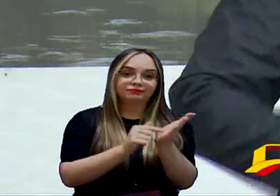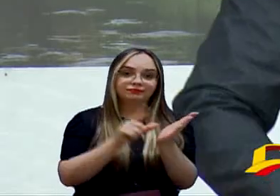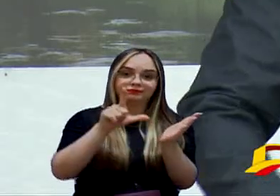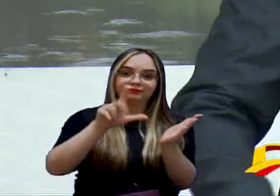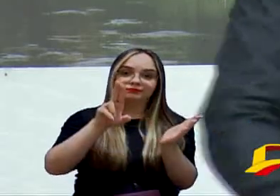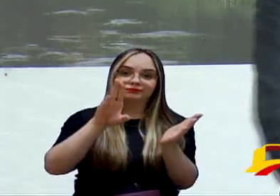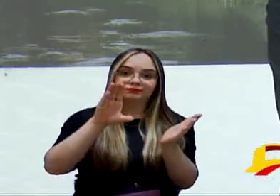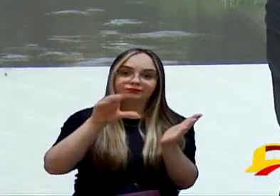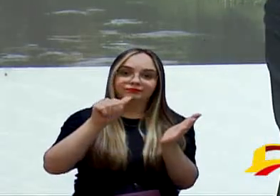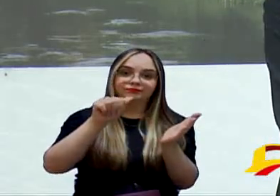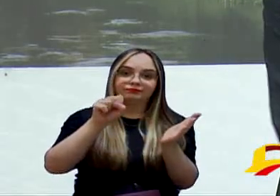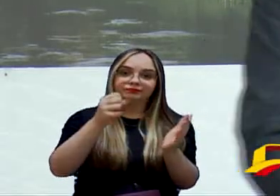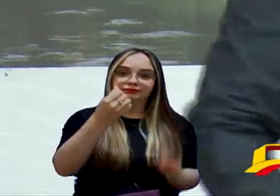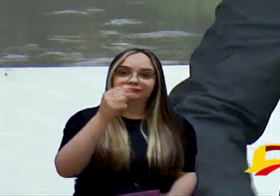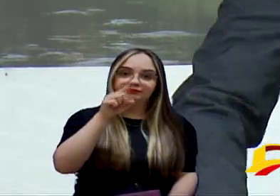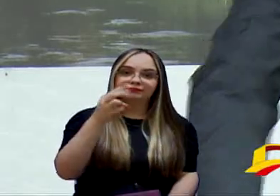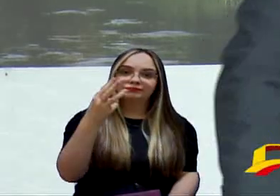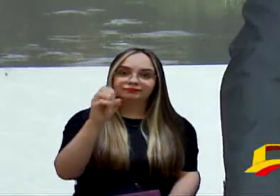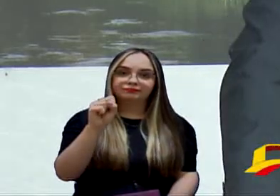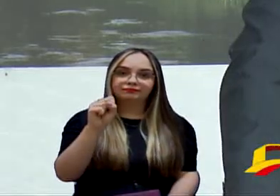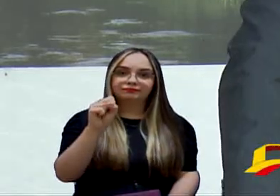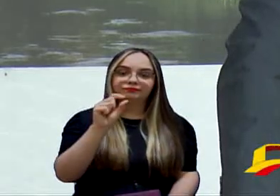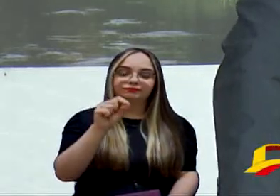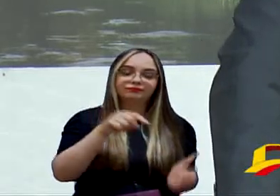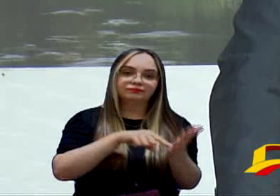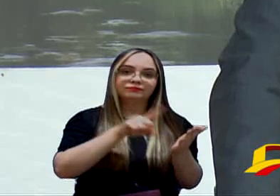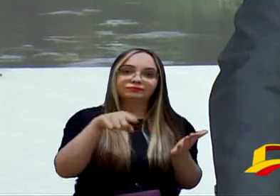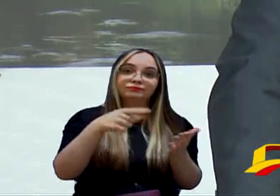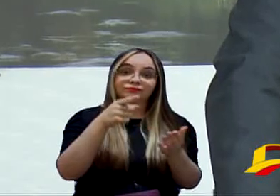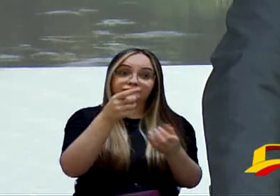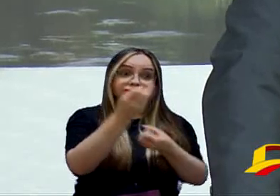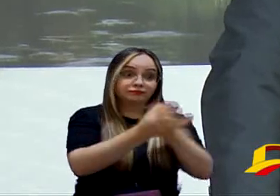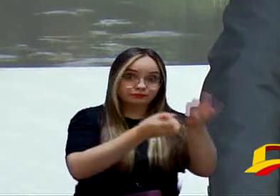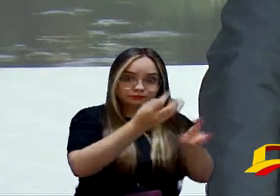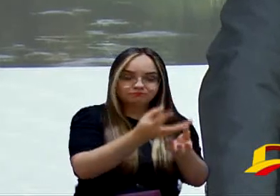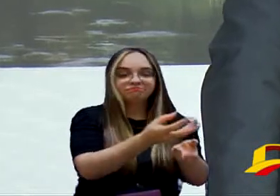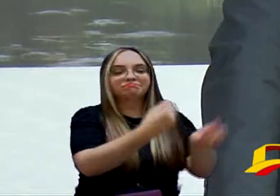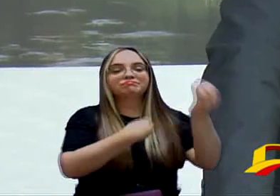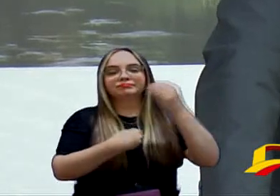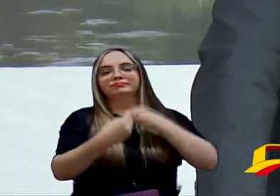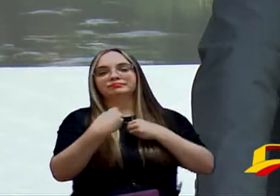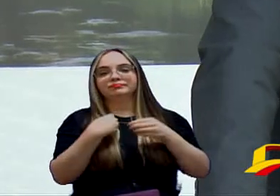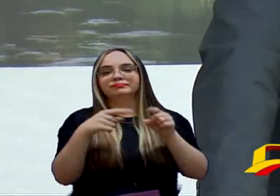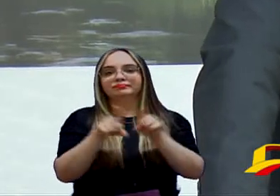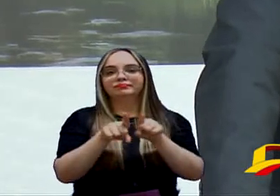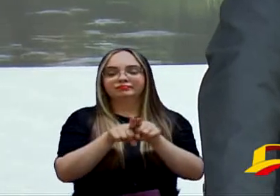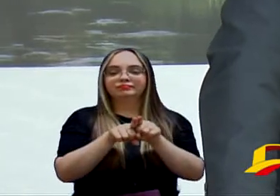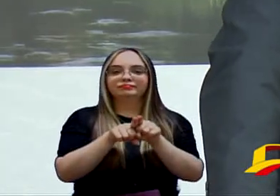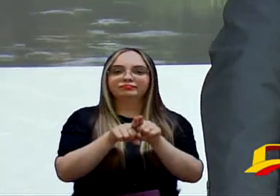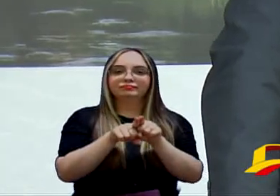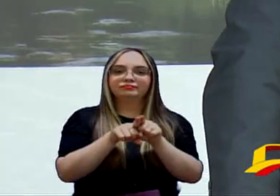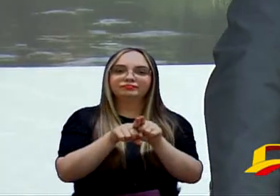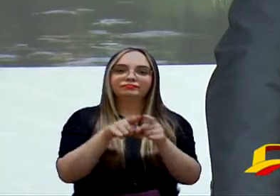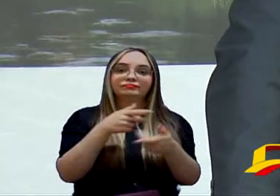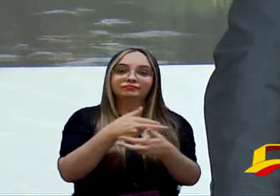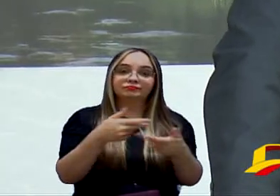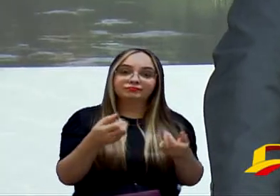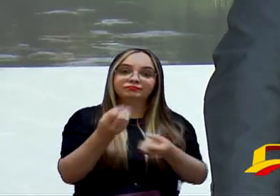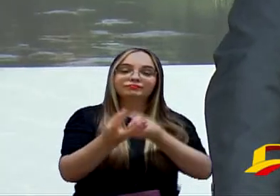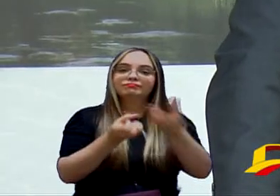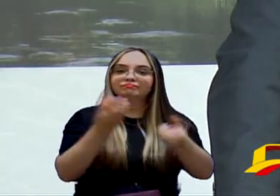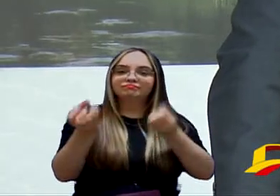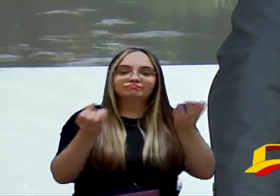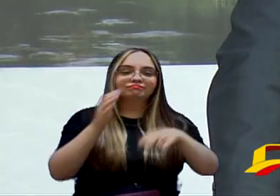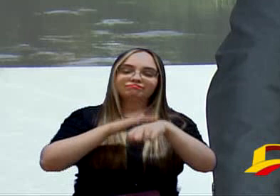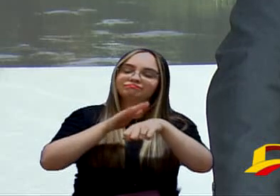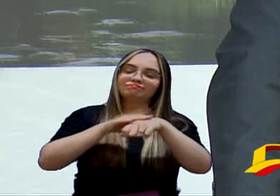Lucas 6:38 que bem será dado a vocês uma boa medida calcada sacudida e transbordante